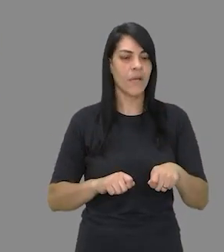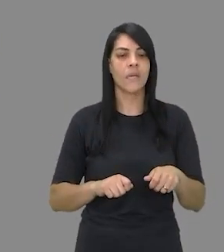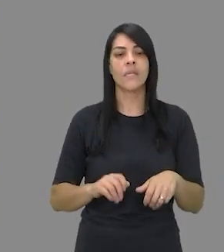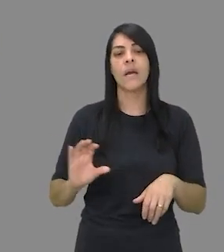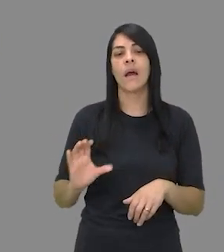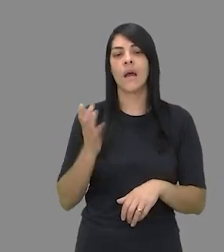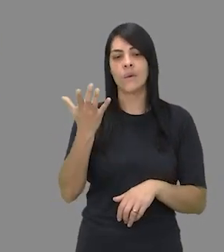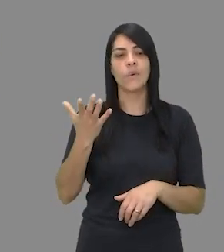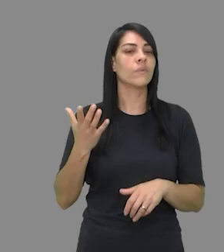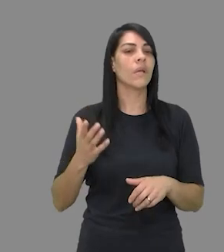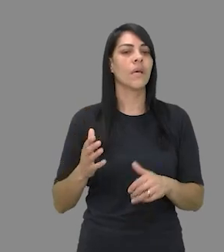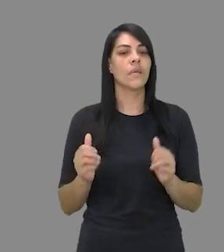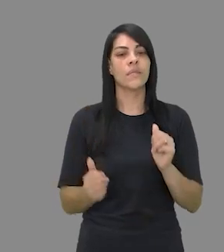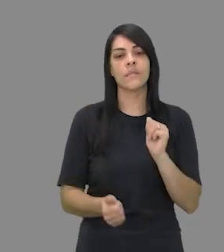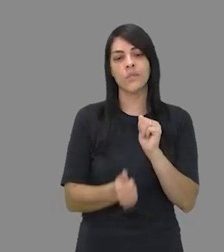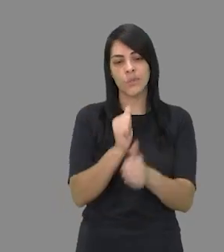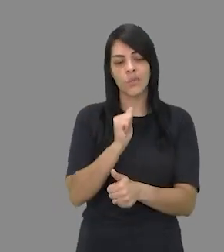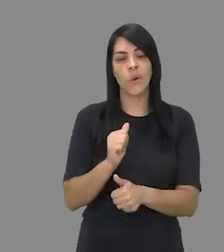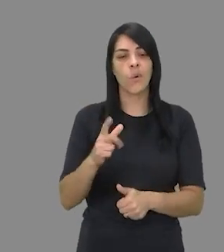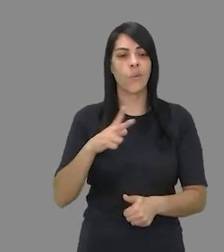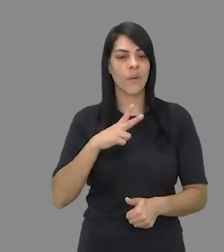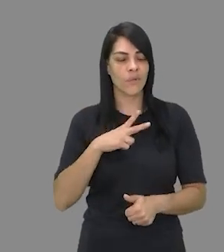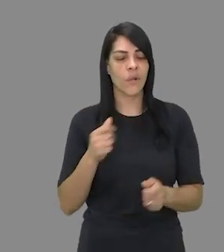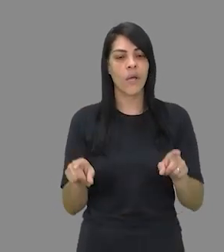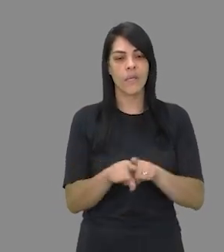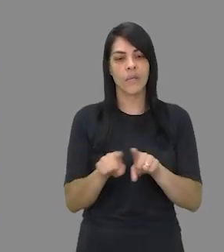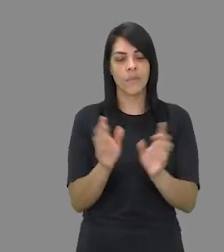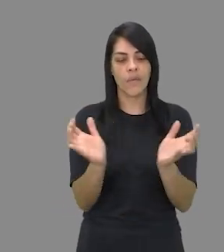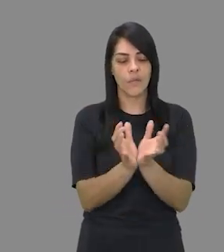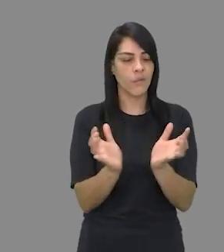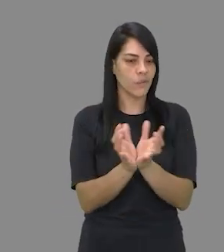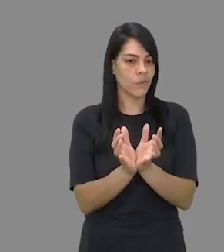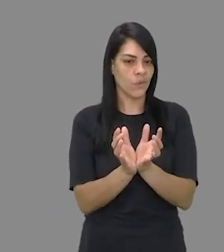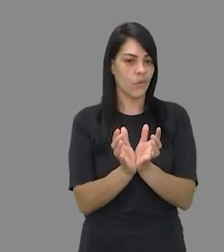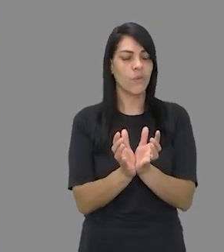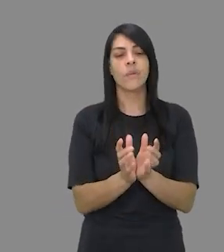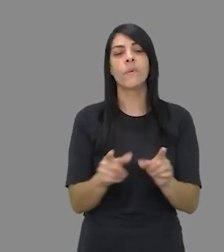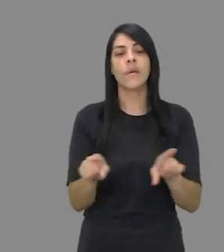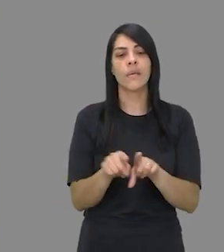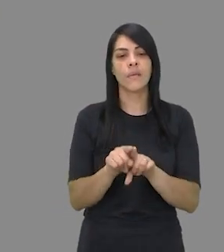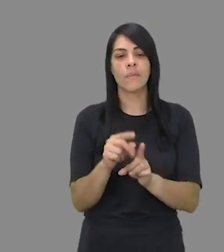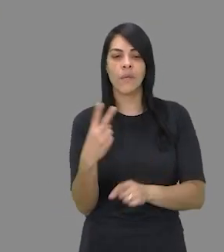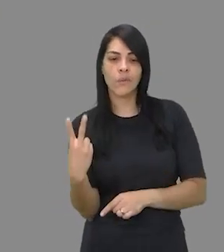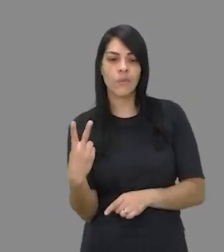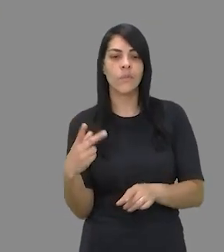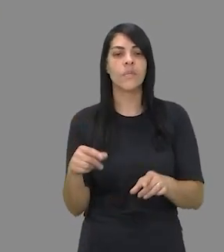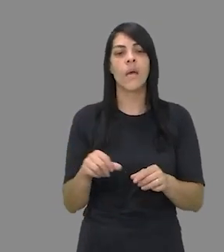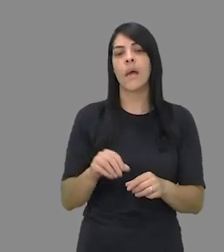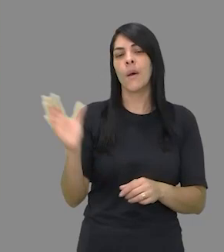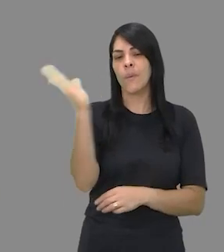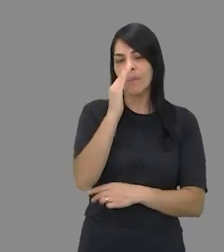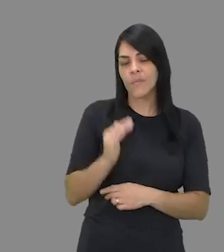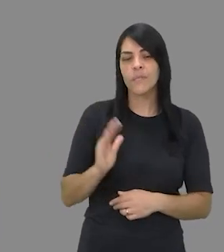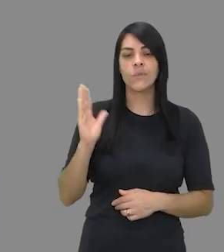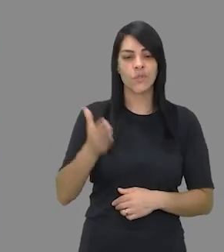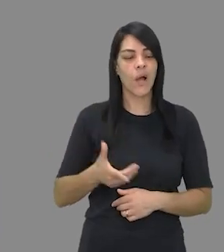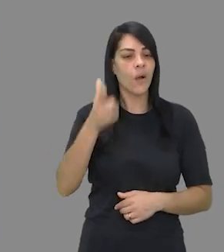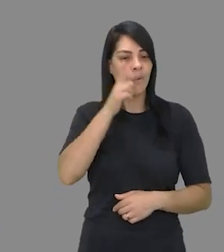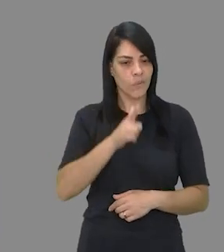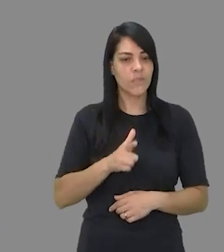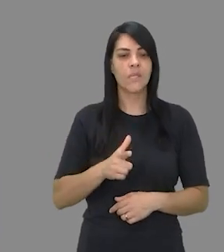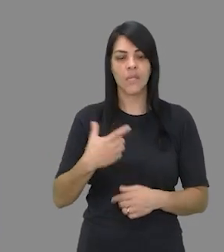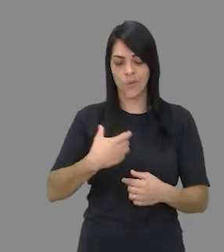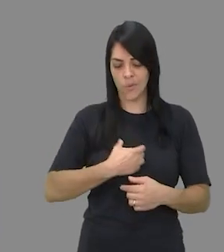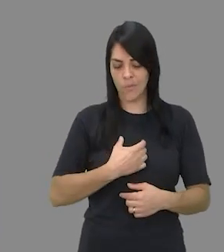jogos individuais, em duplas e também em equipes, né? O Brasil já conseguiu medalhas também com o